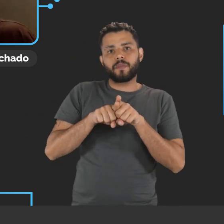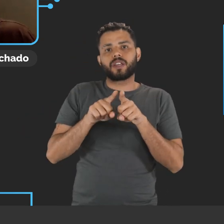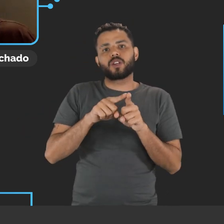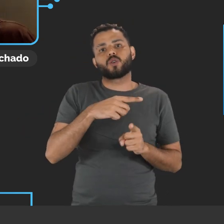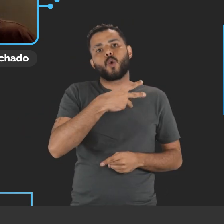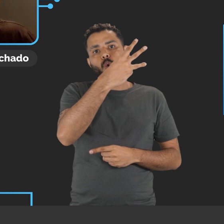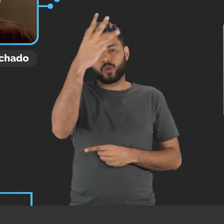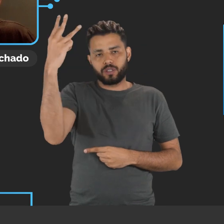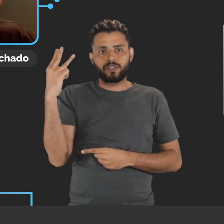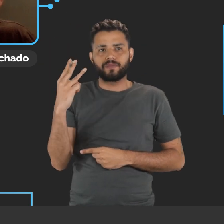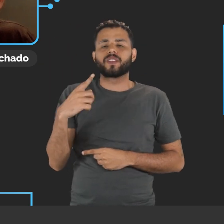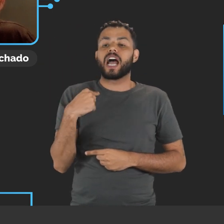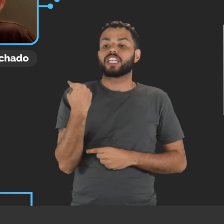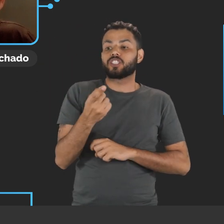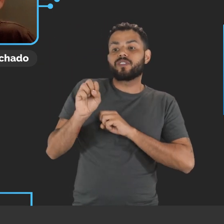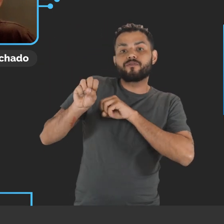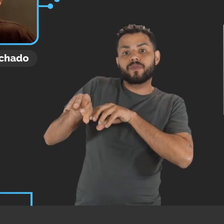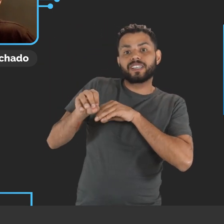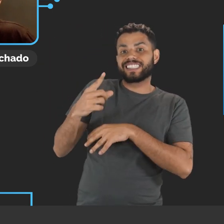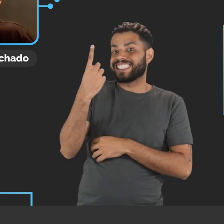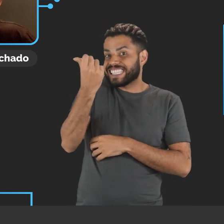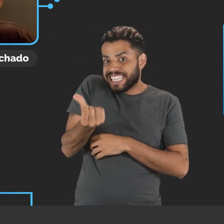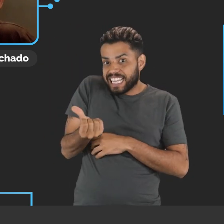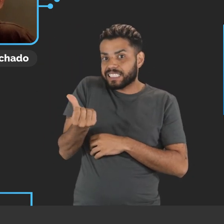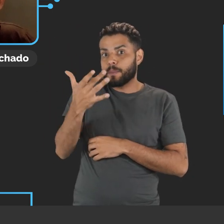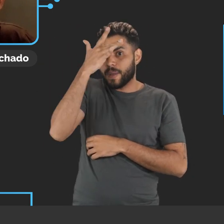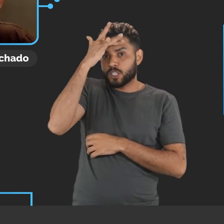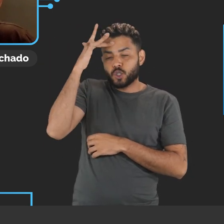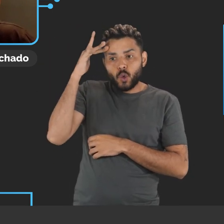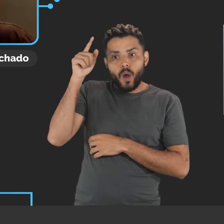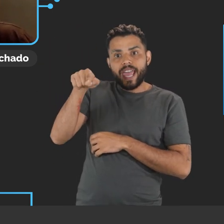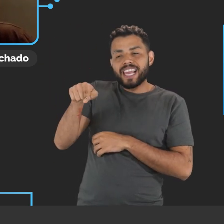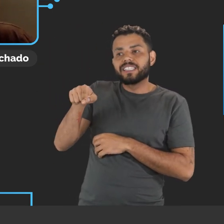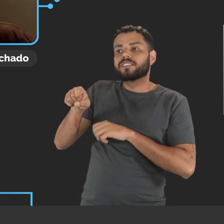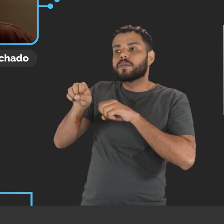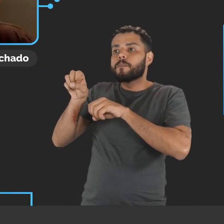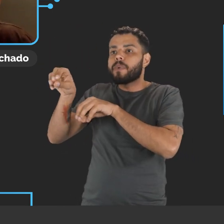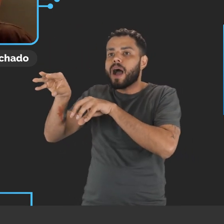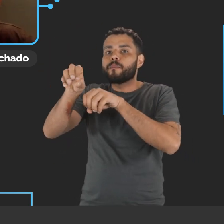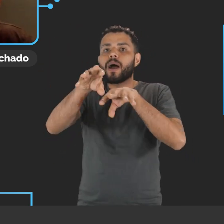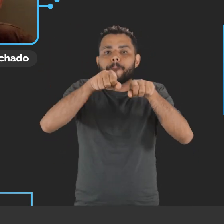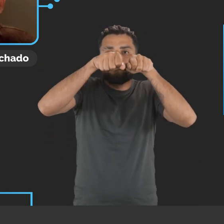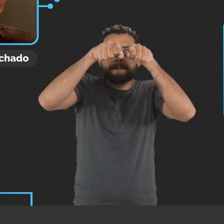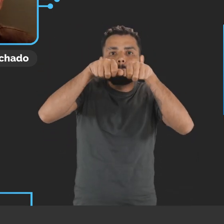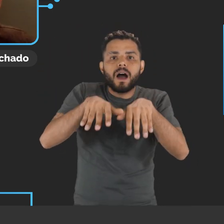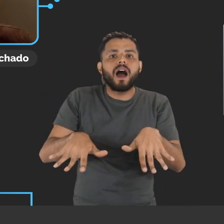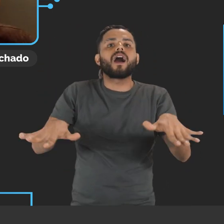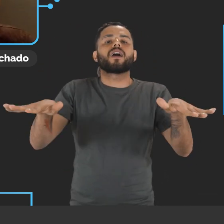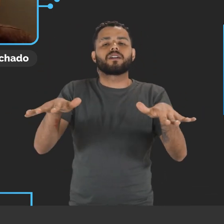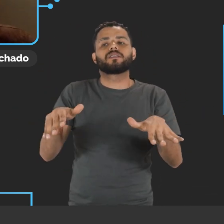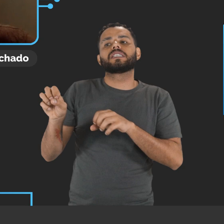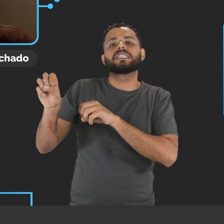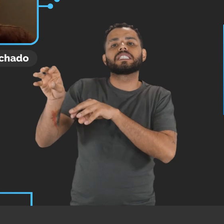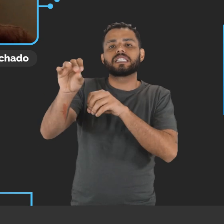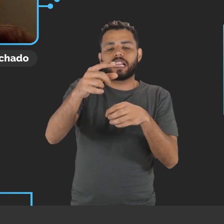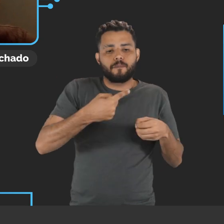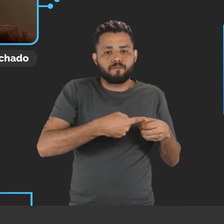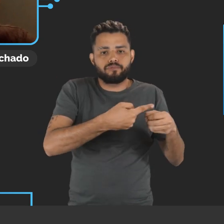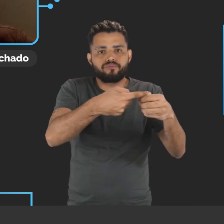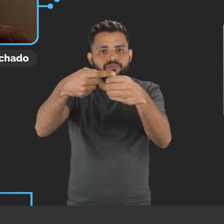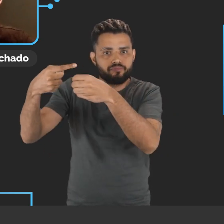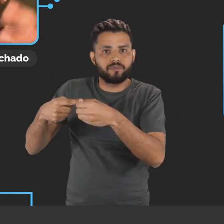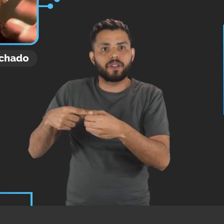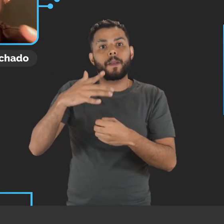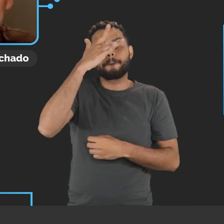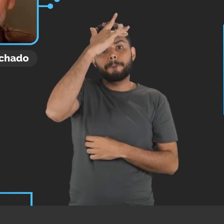Vamos formar 16 multiplicadores, esses multiplicadores e multiplicadoras vão levar a metodologia para essas